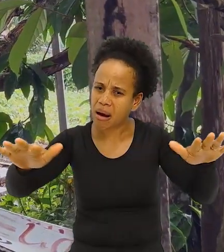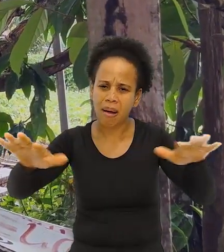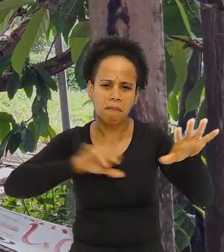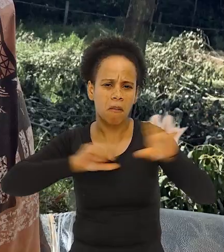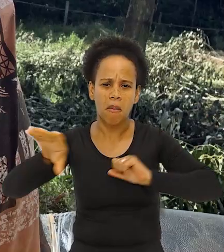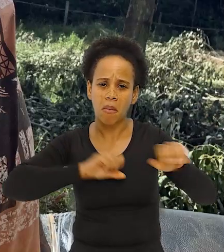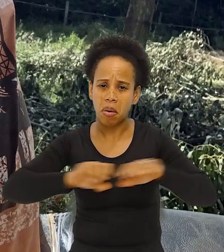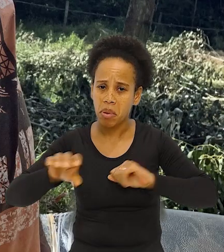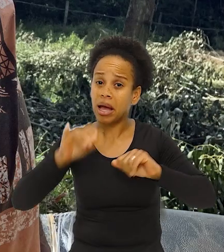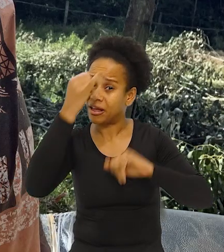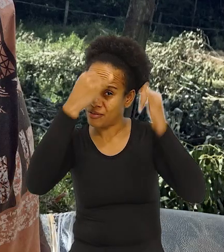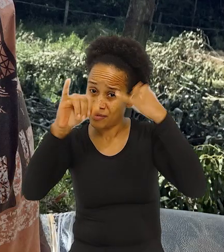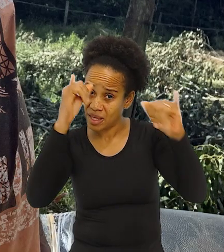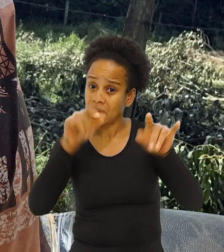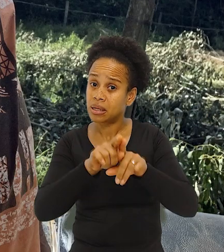saúde pública.